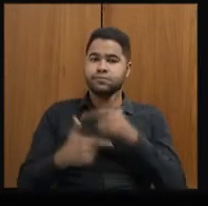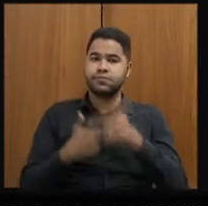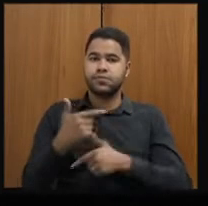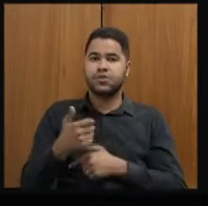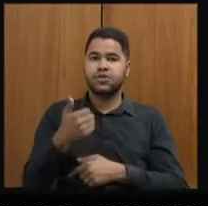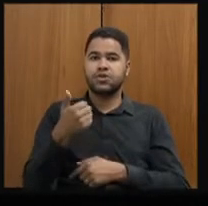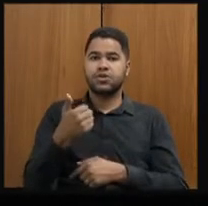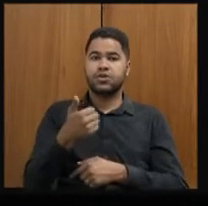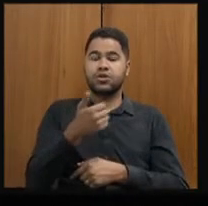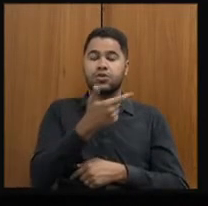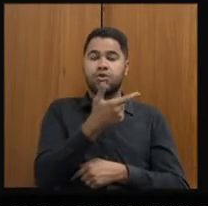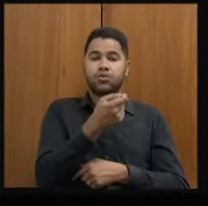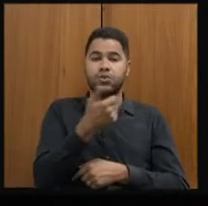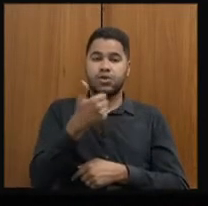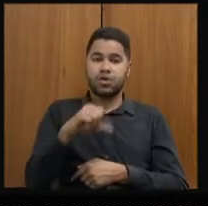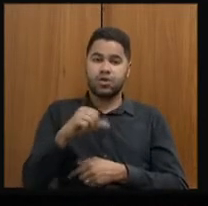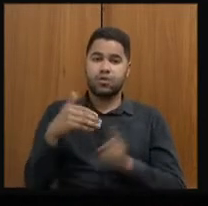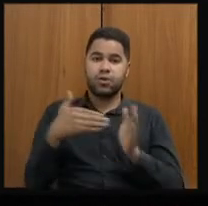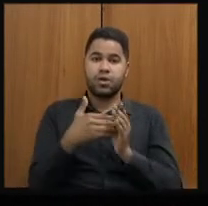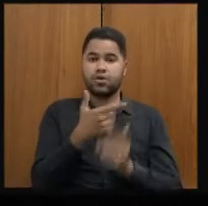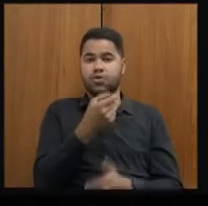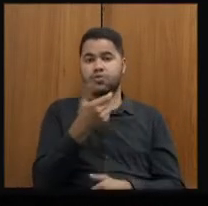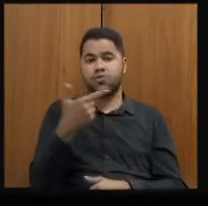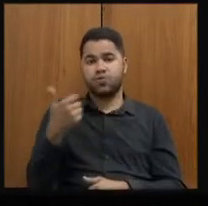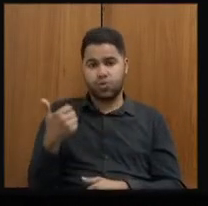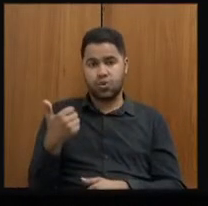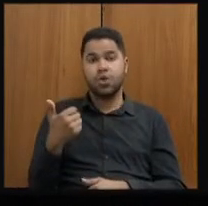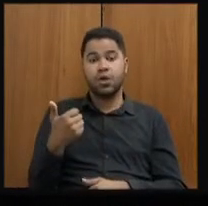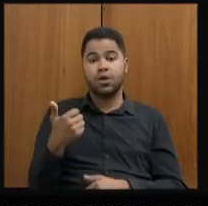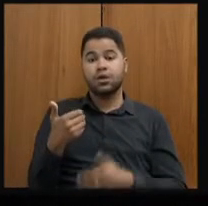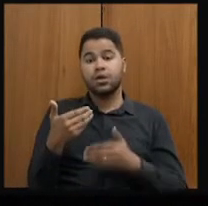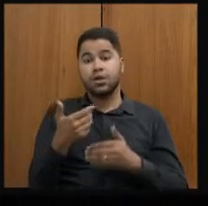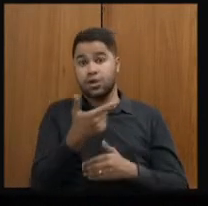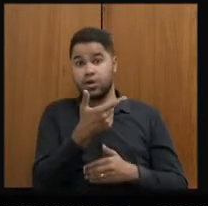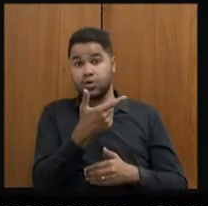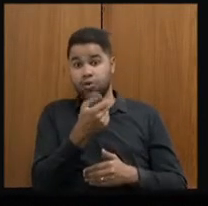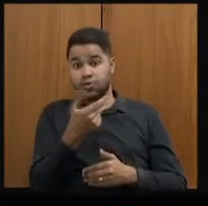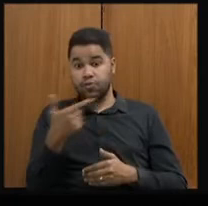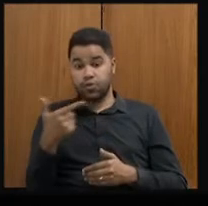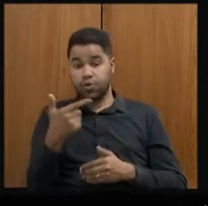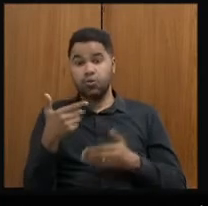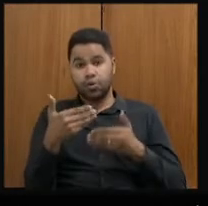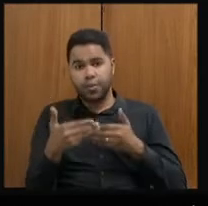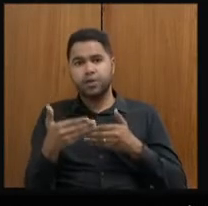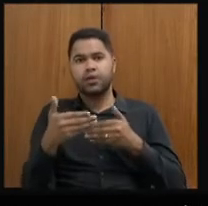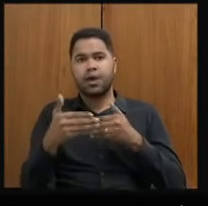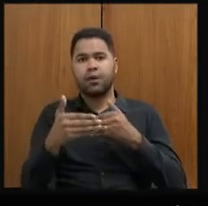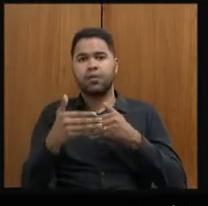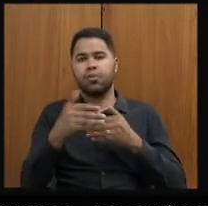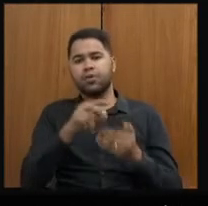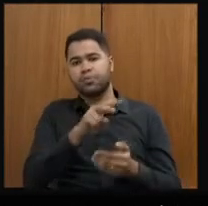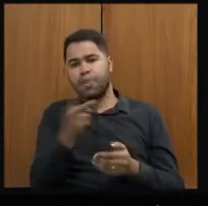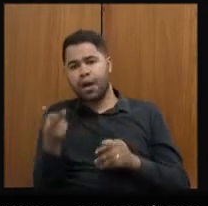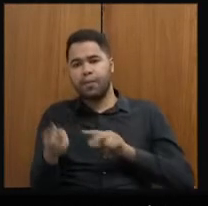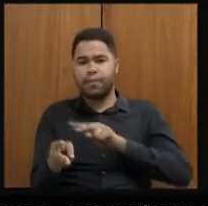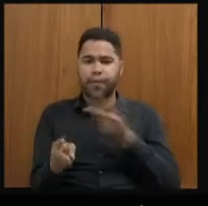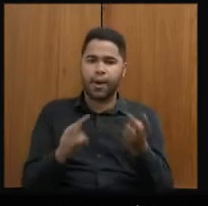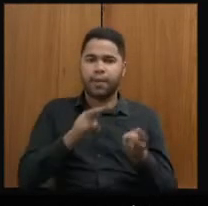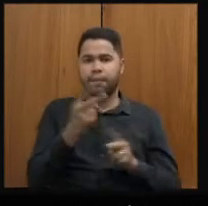19 à 21 com transferências que aconteceram a partir de 2022 bom por favor